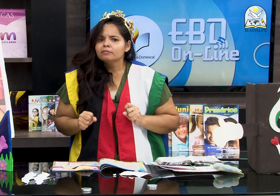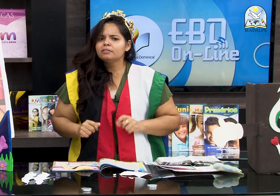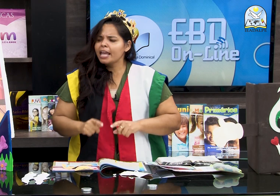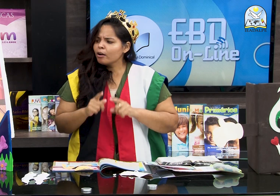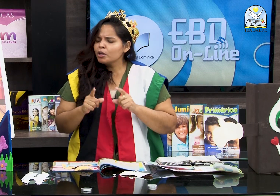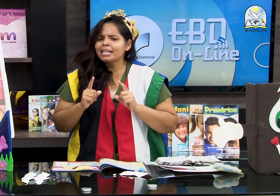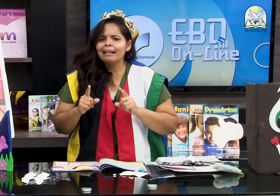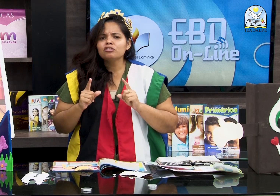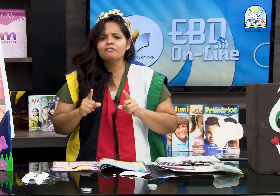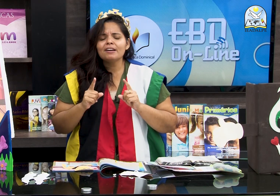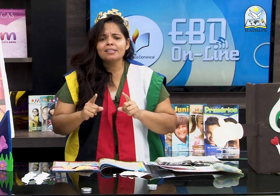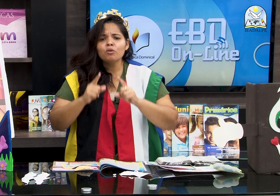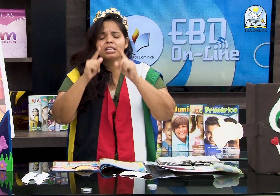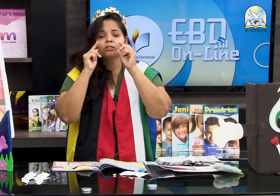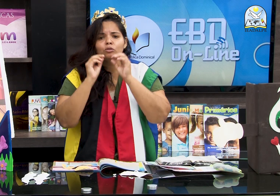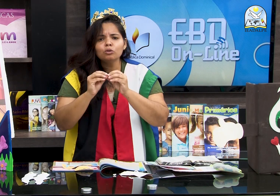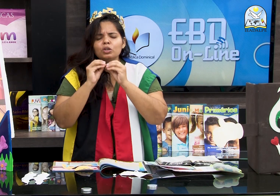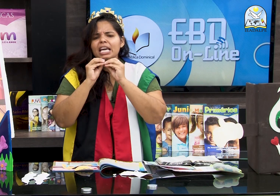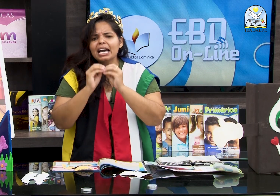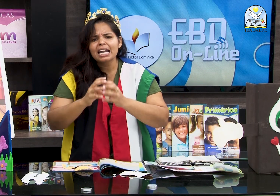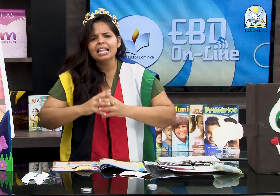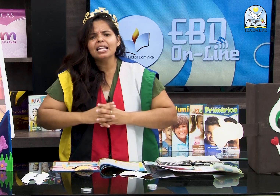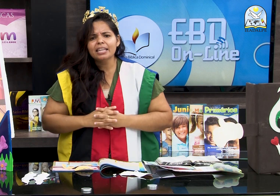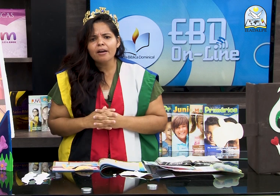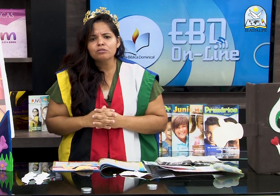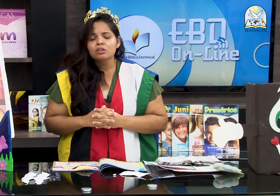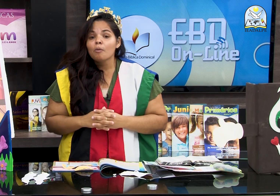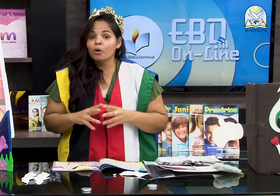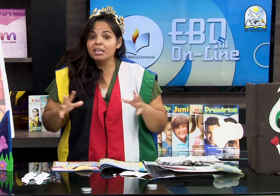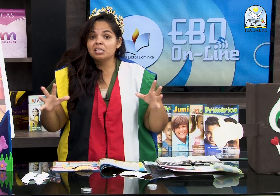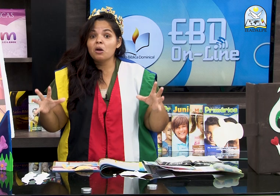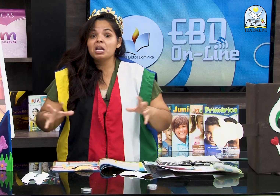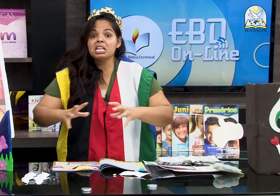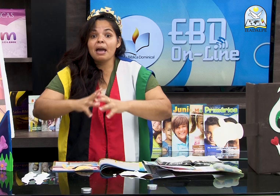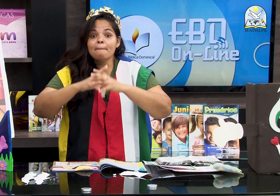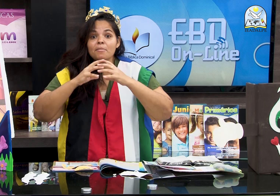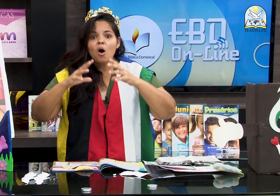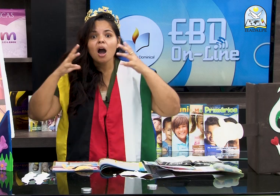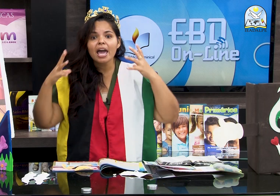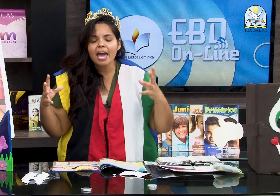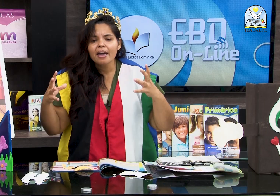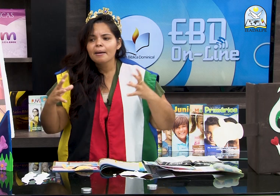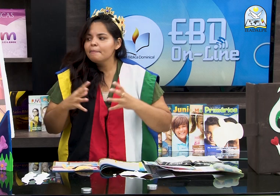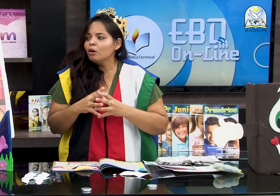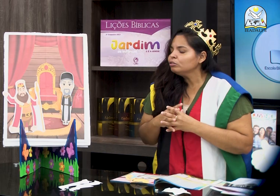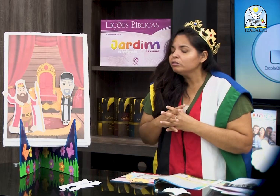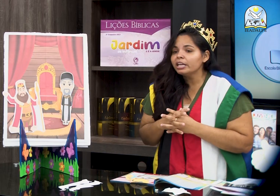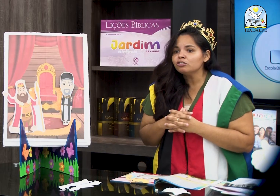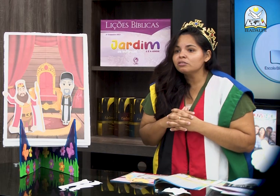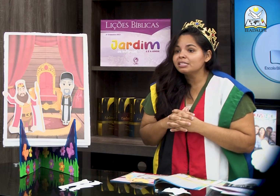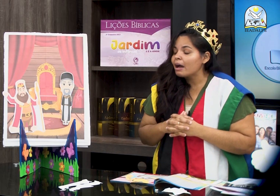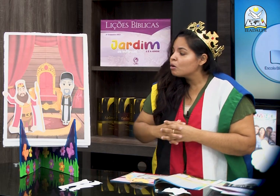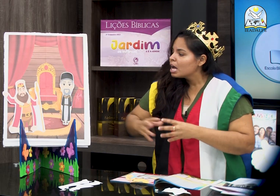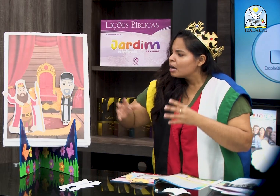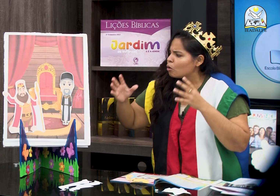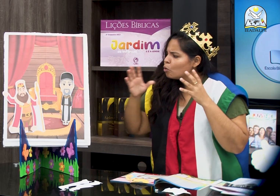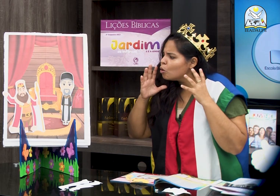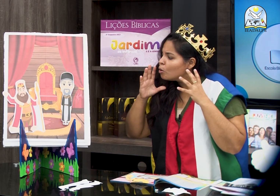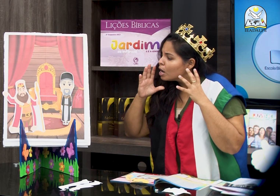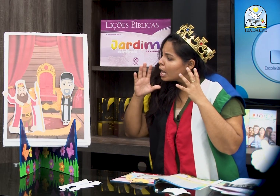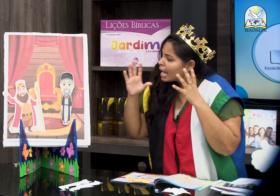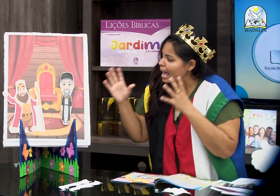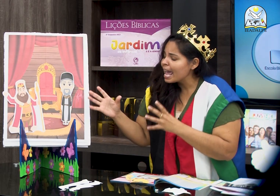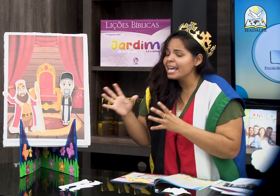e ter cuidado de fazer tudo que agrada a Deus, porque senão ele iria morrer. Meu Deus do céu!